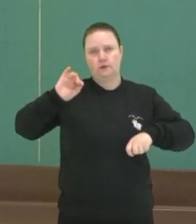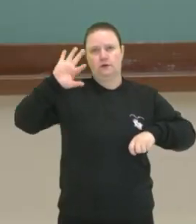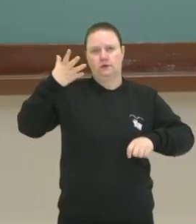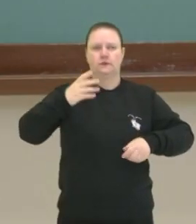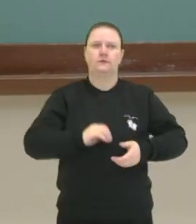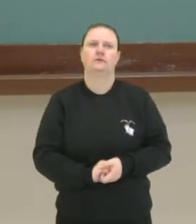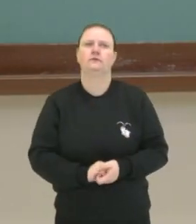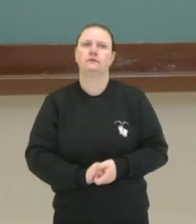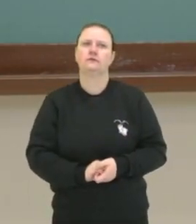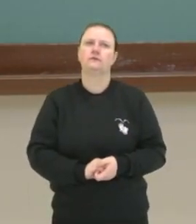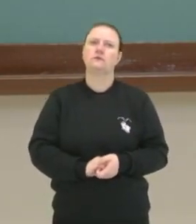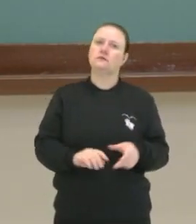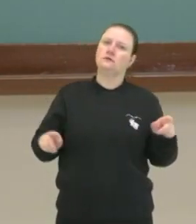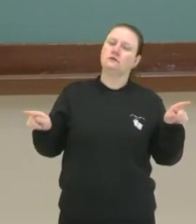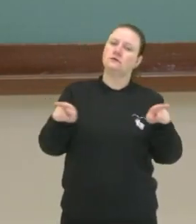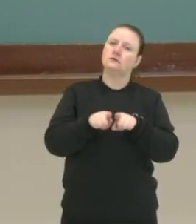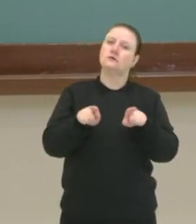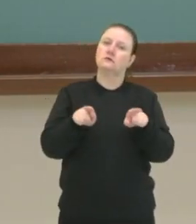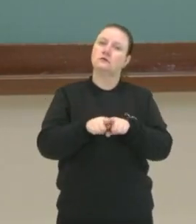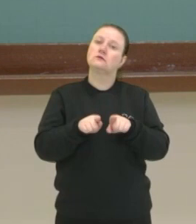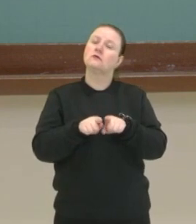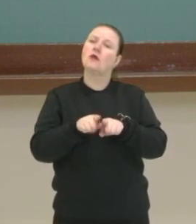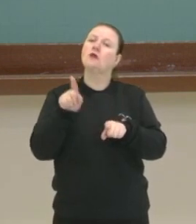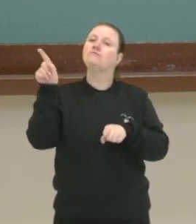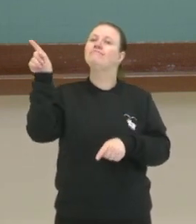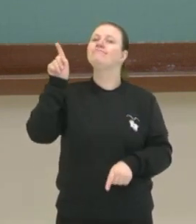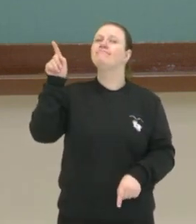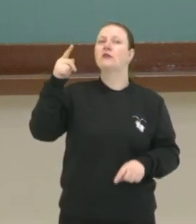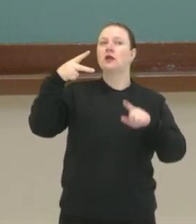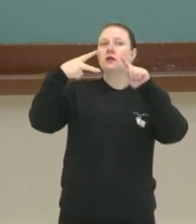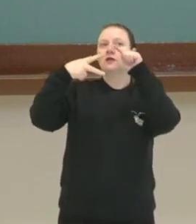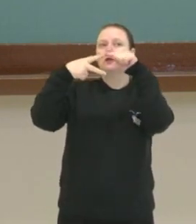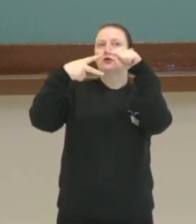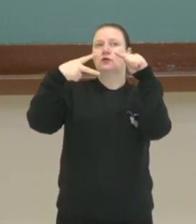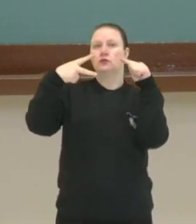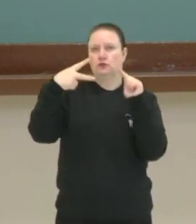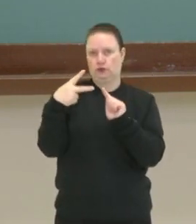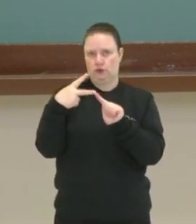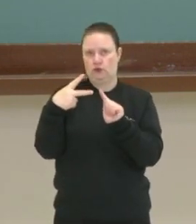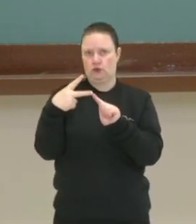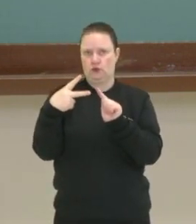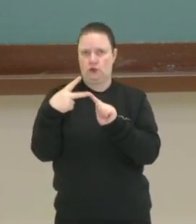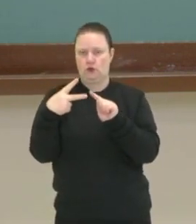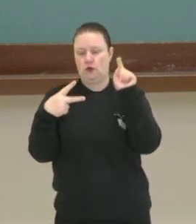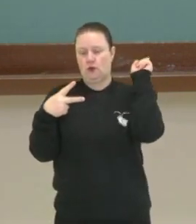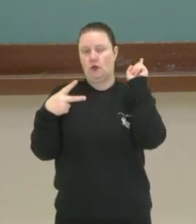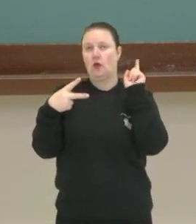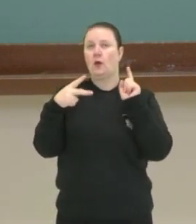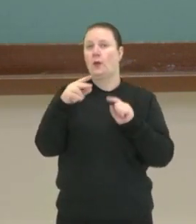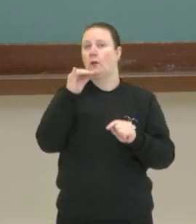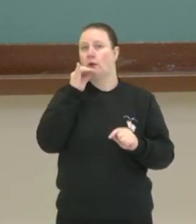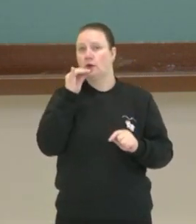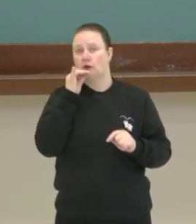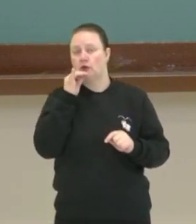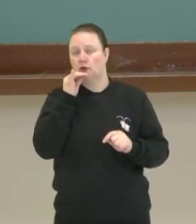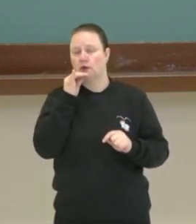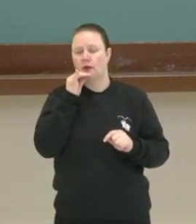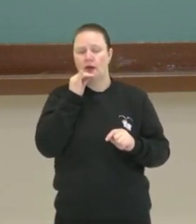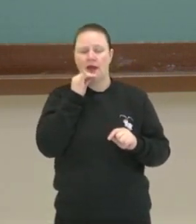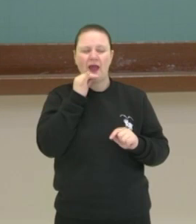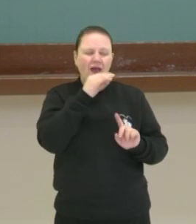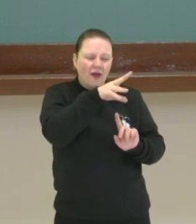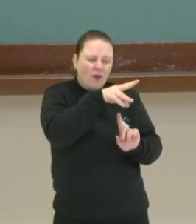do surrealismo, o surrealismo ele vai ser uma evolução, vamos colocar assim, ele vai pegar coisas do dadaísmo. O dadaísmo estava pegando essa questão